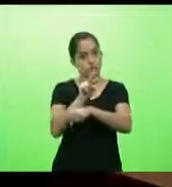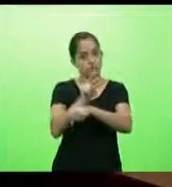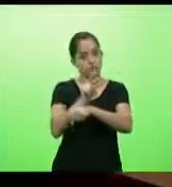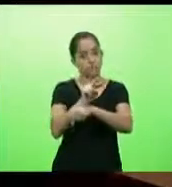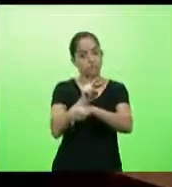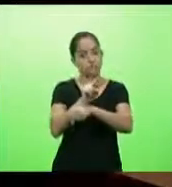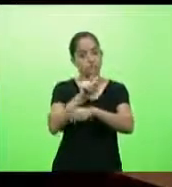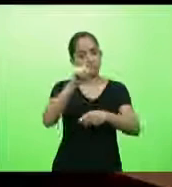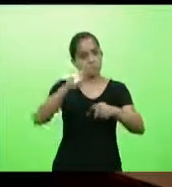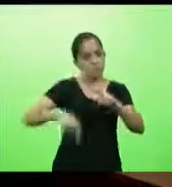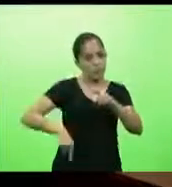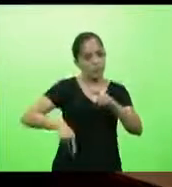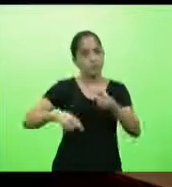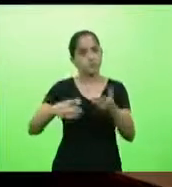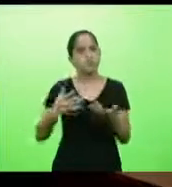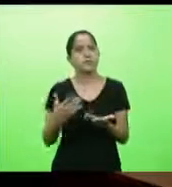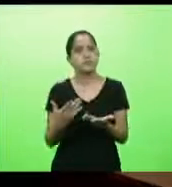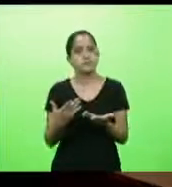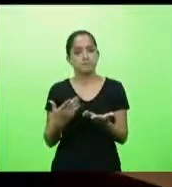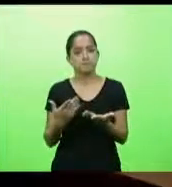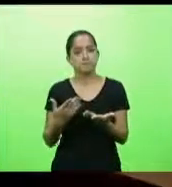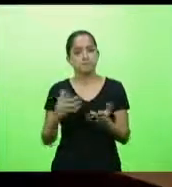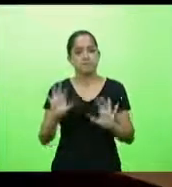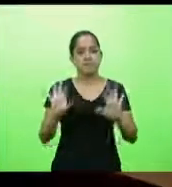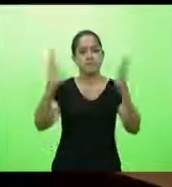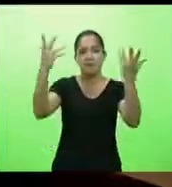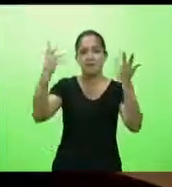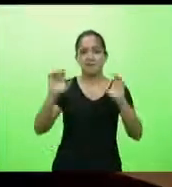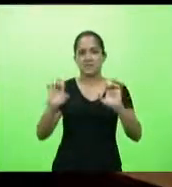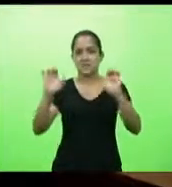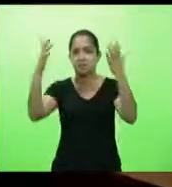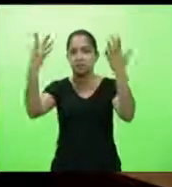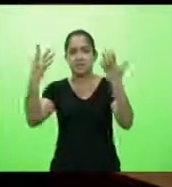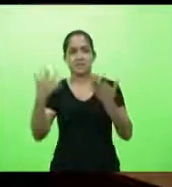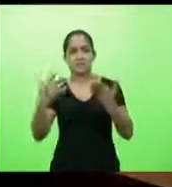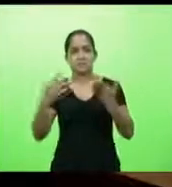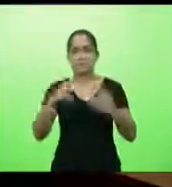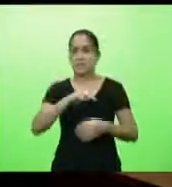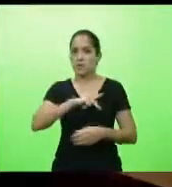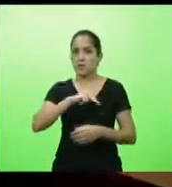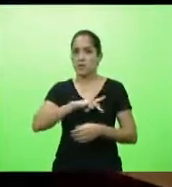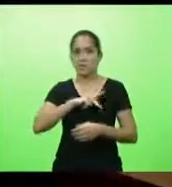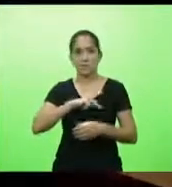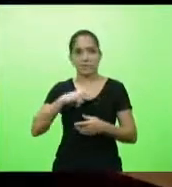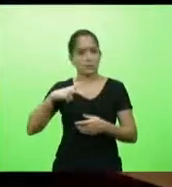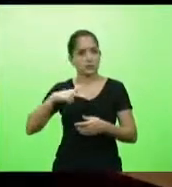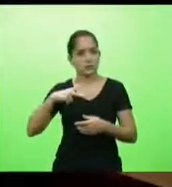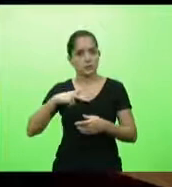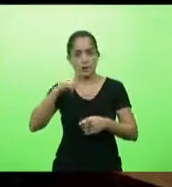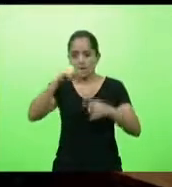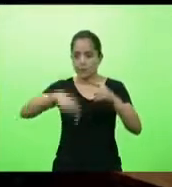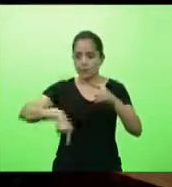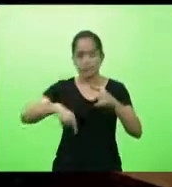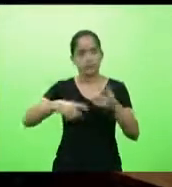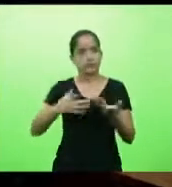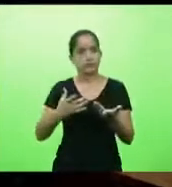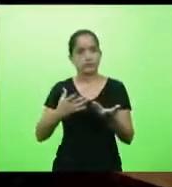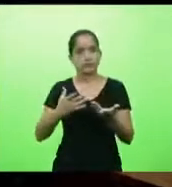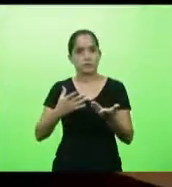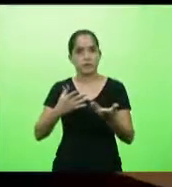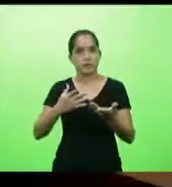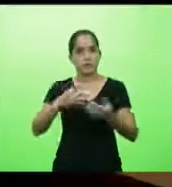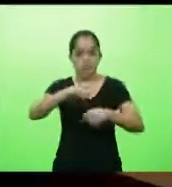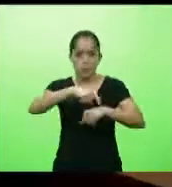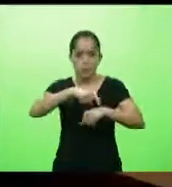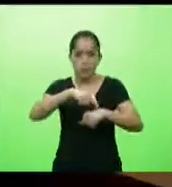proibir de maneira definitiva festas e eventos, mesmo que particulares, a partir das 9 horas da noite, todos os